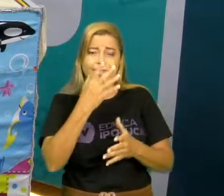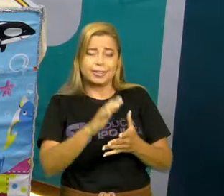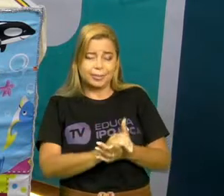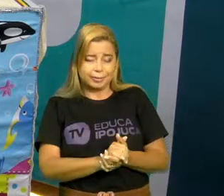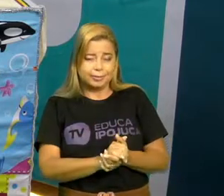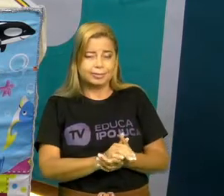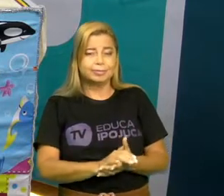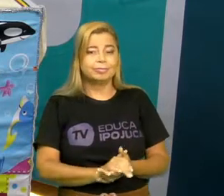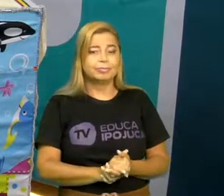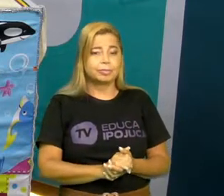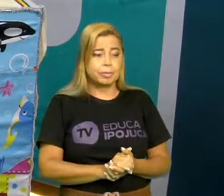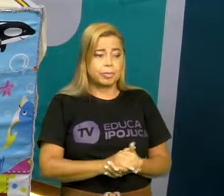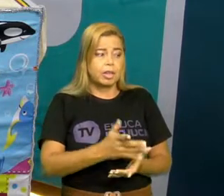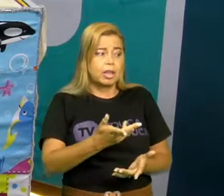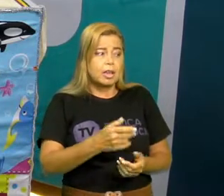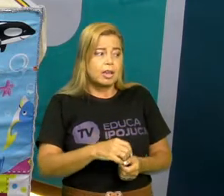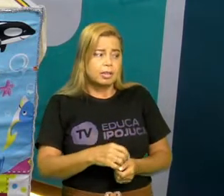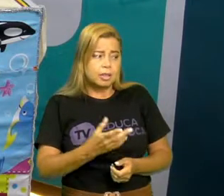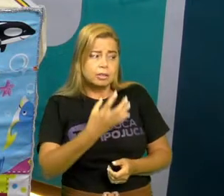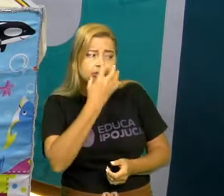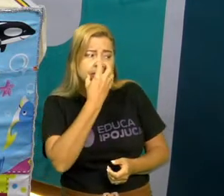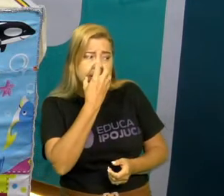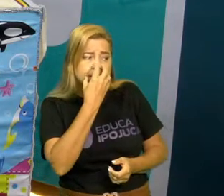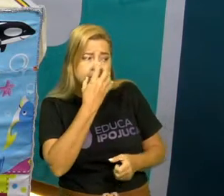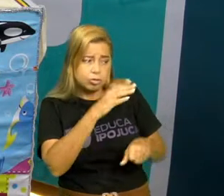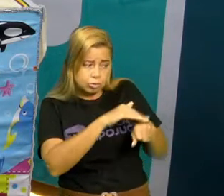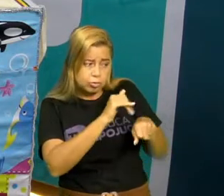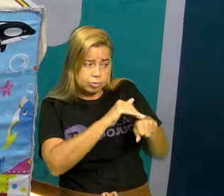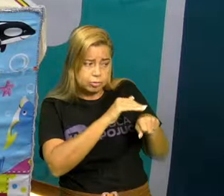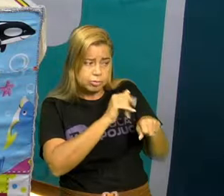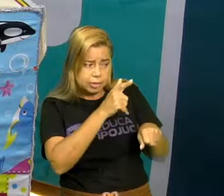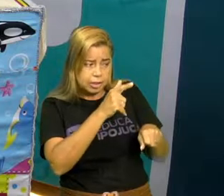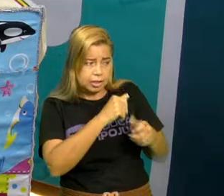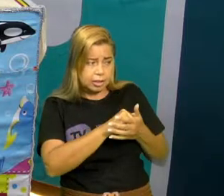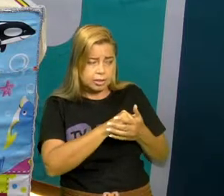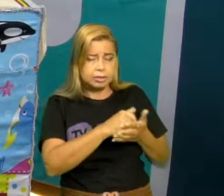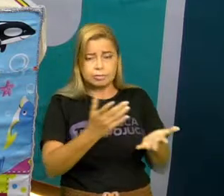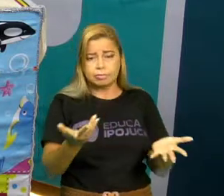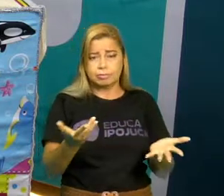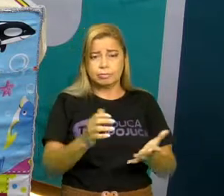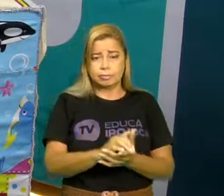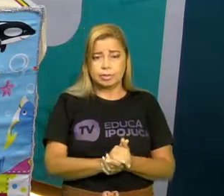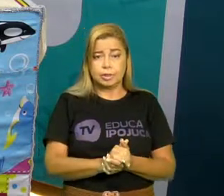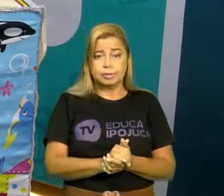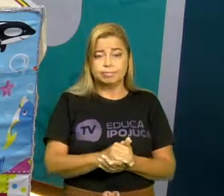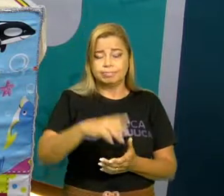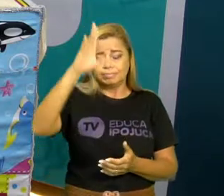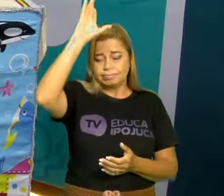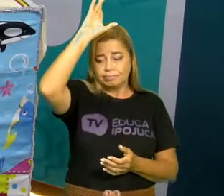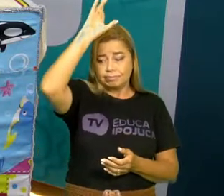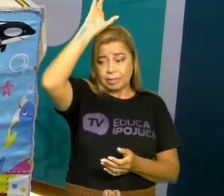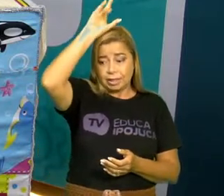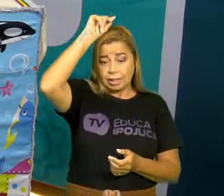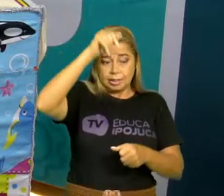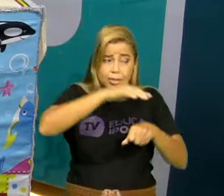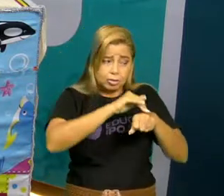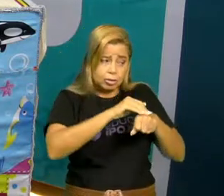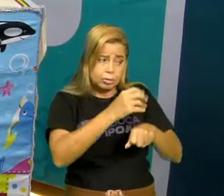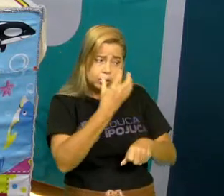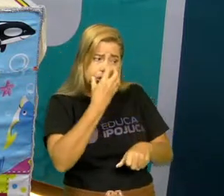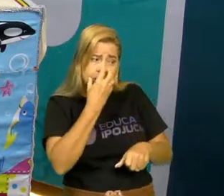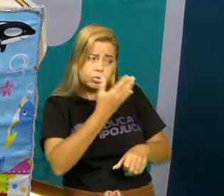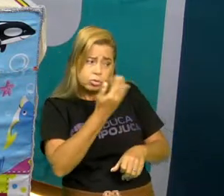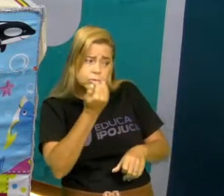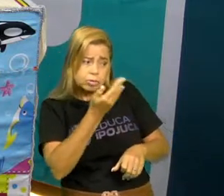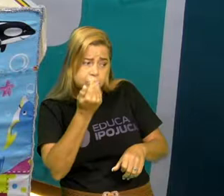Chamou o cachorro. Será que dessa vez ele vai? Vai, cachorro gosta de cavar. Ele não foi. Não? Não.